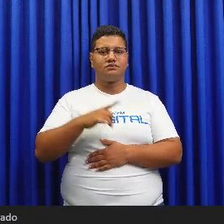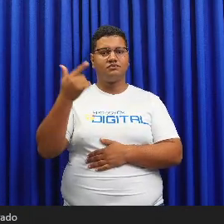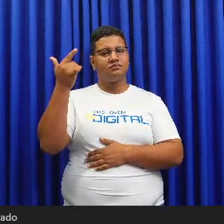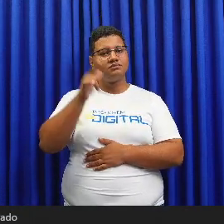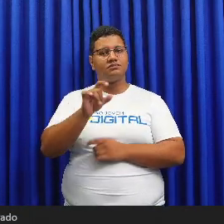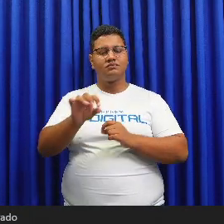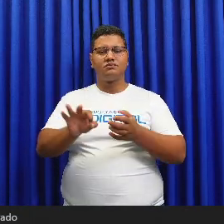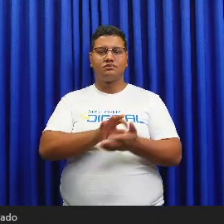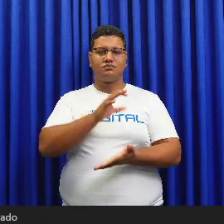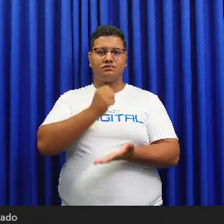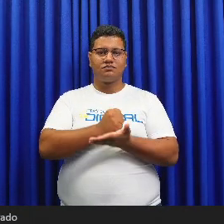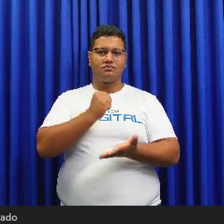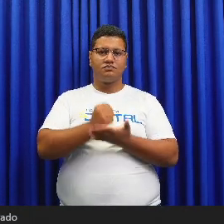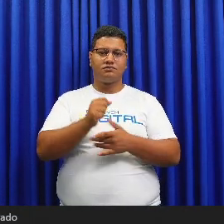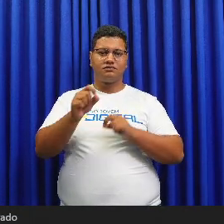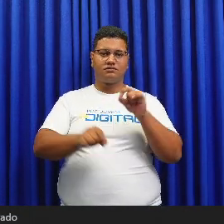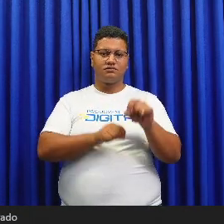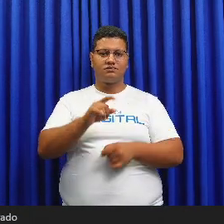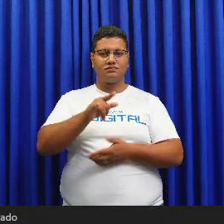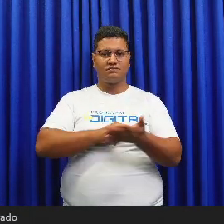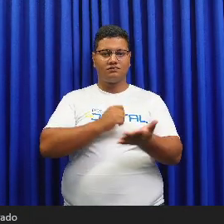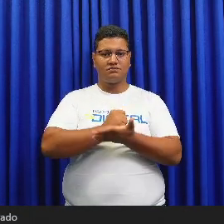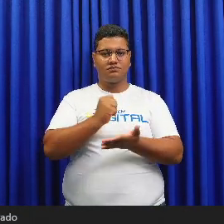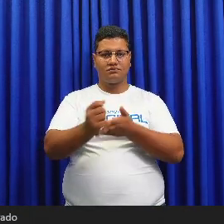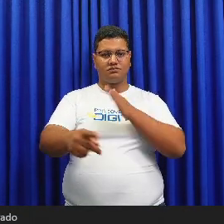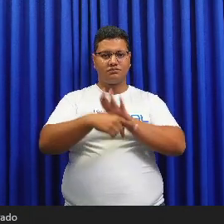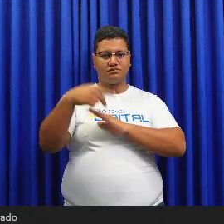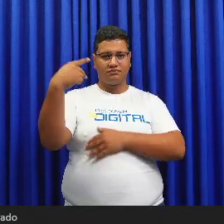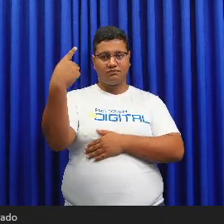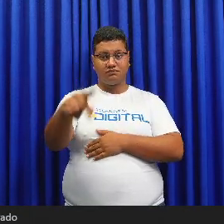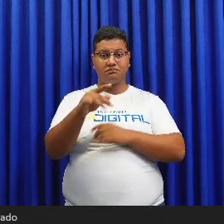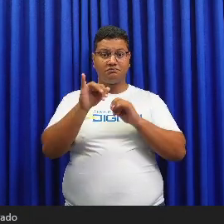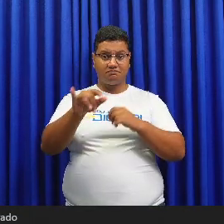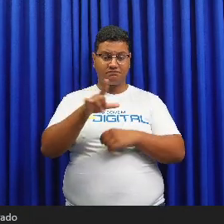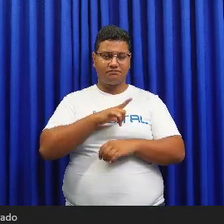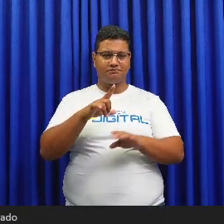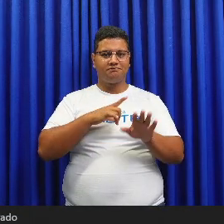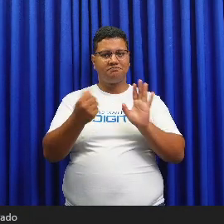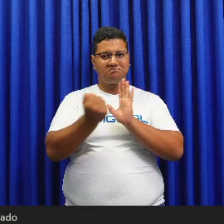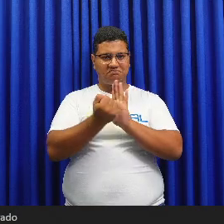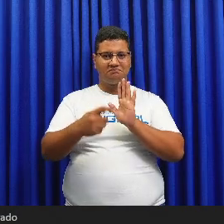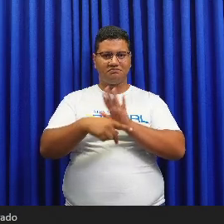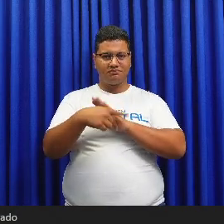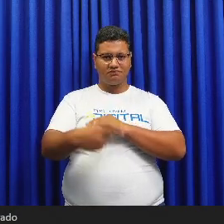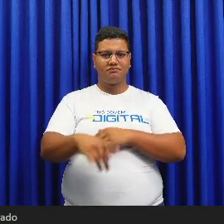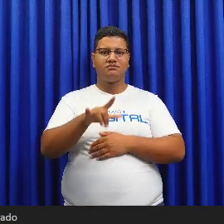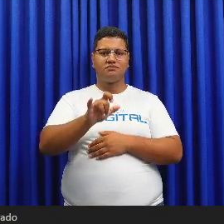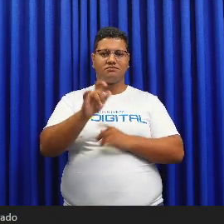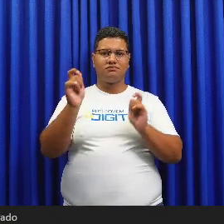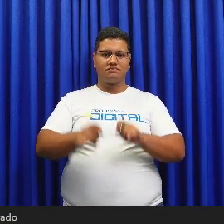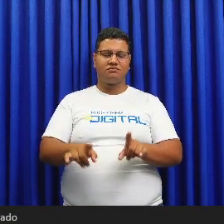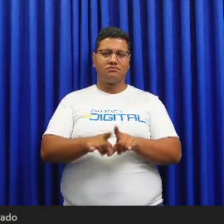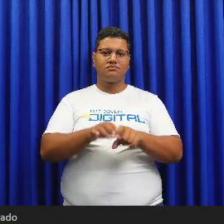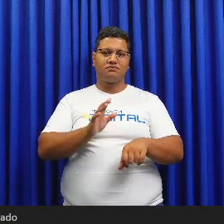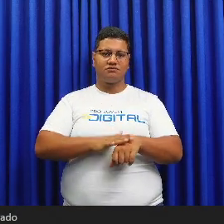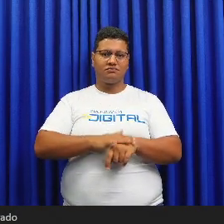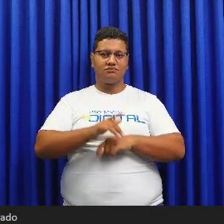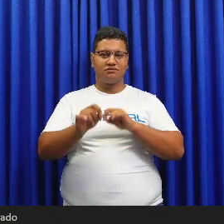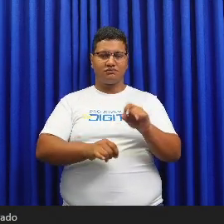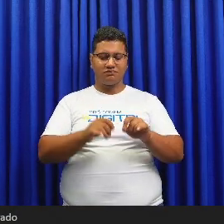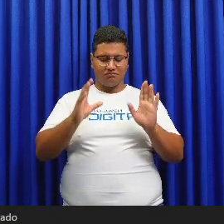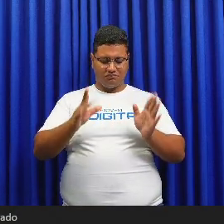conseguir cadastrar aqui o seu Instagram. Quando você clicar aqui no seu Instagram, você vai poder ver o que